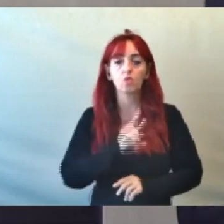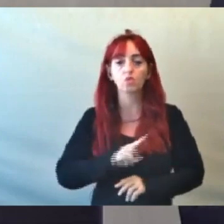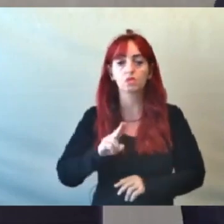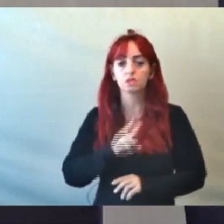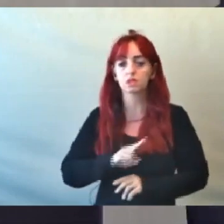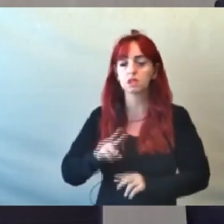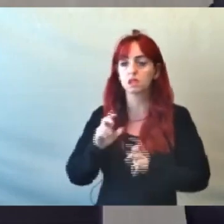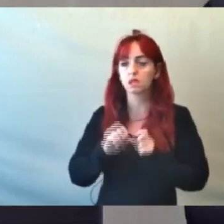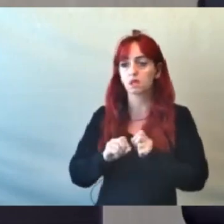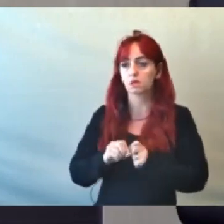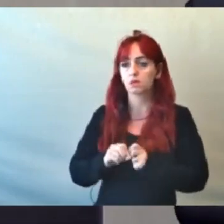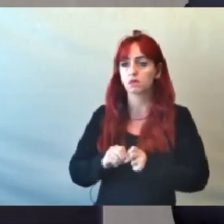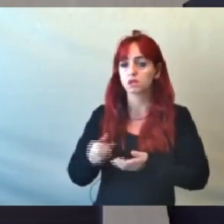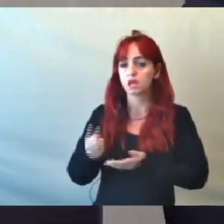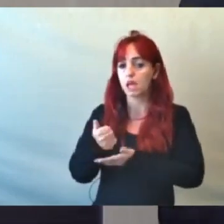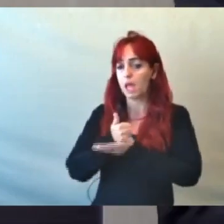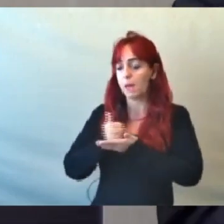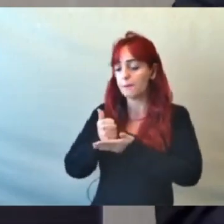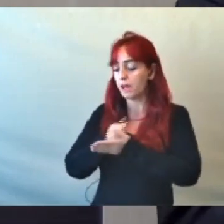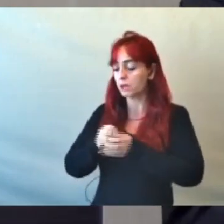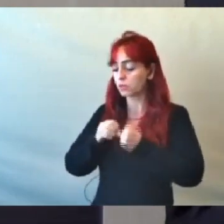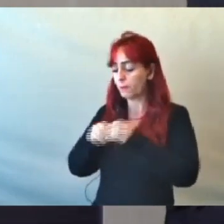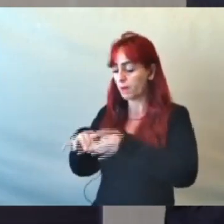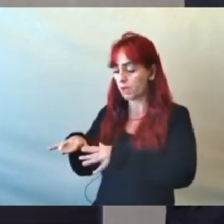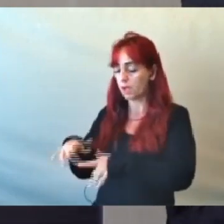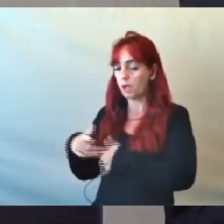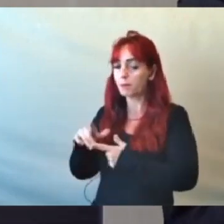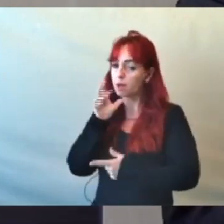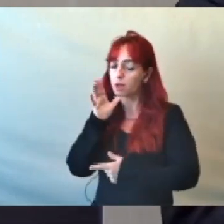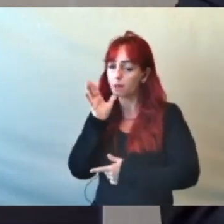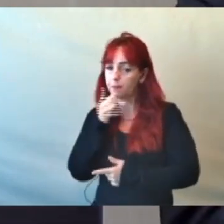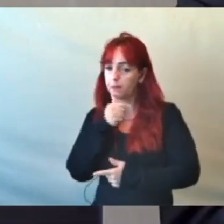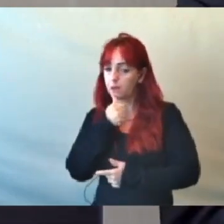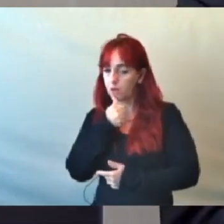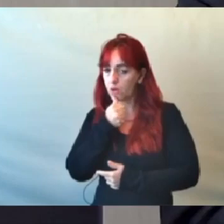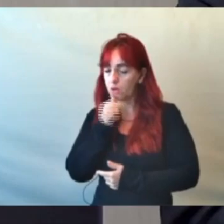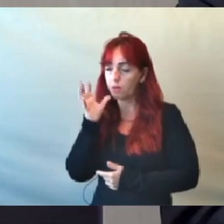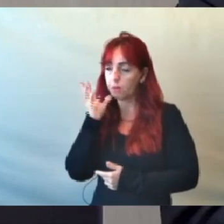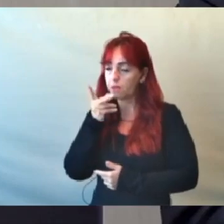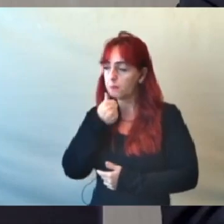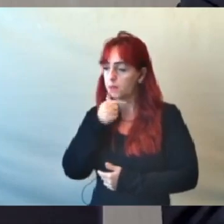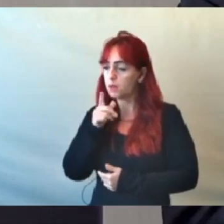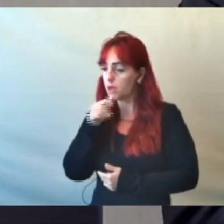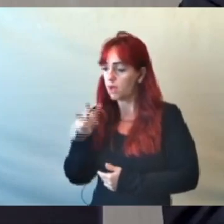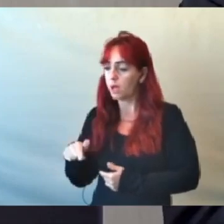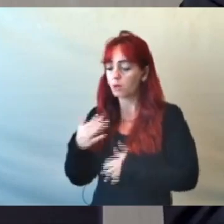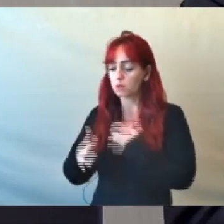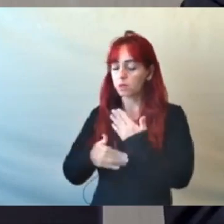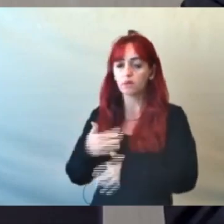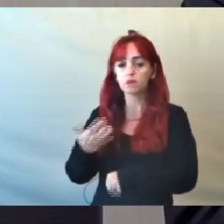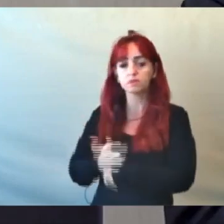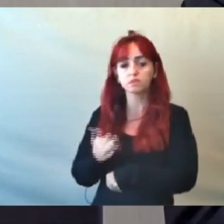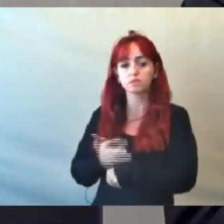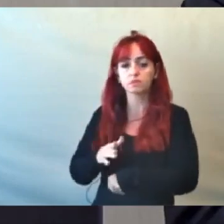para a melhoria da qualidade da água na frequência praticada na Lagoa da Pampulha. Tá?